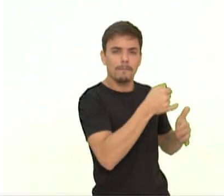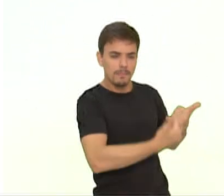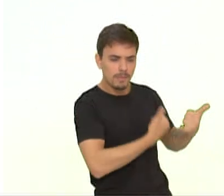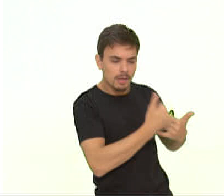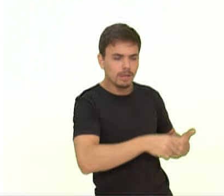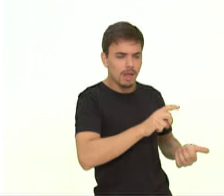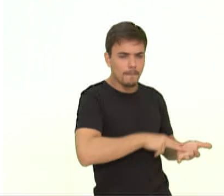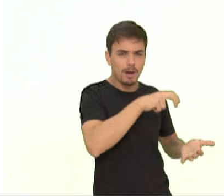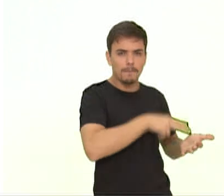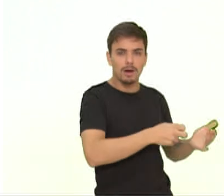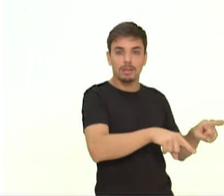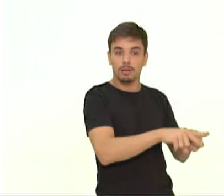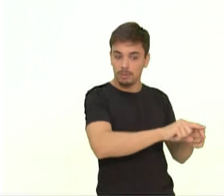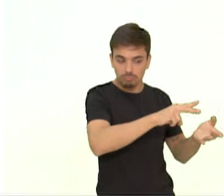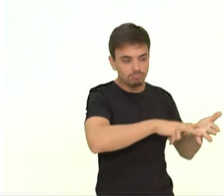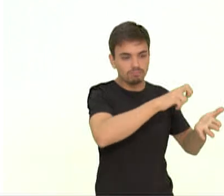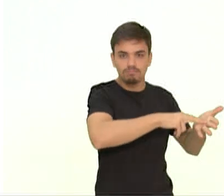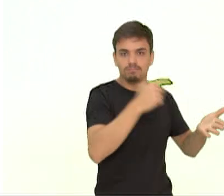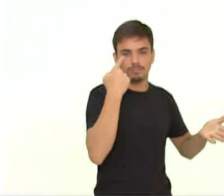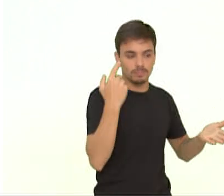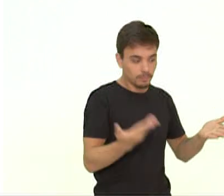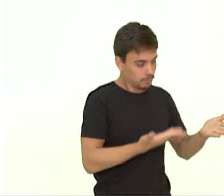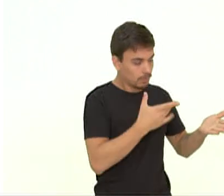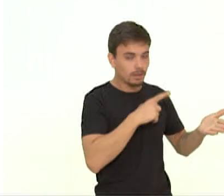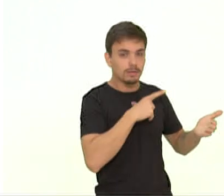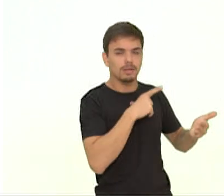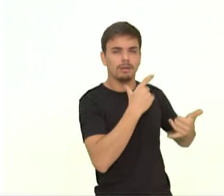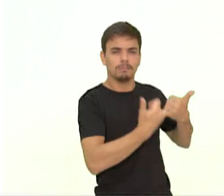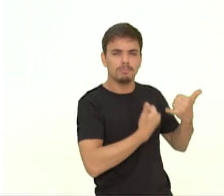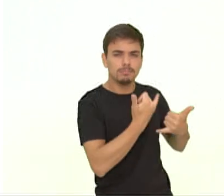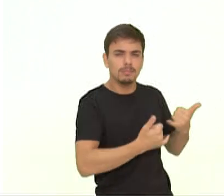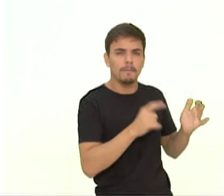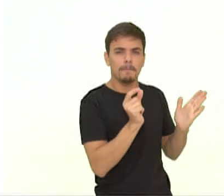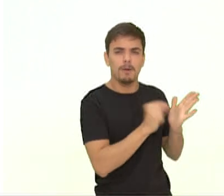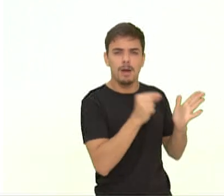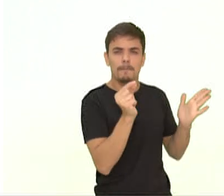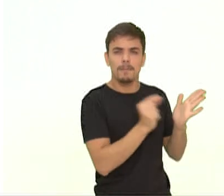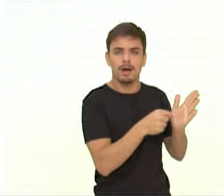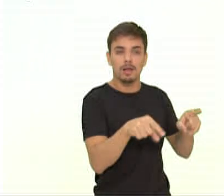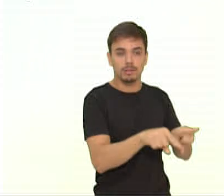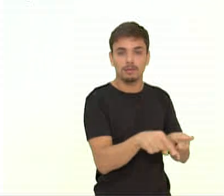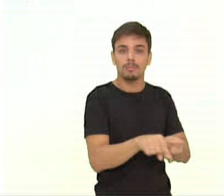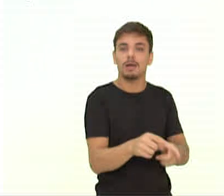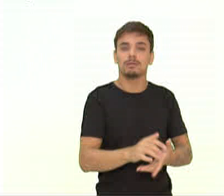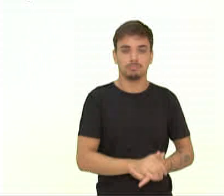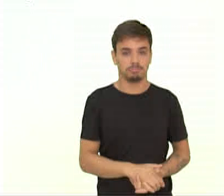Ele pula, ele bica.